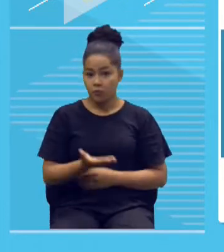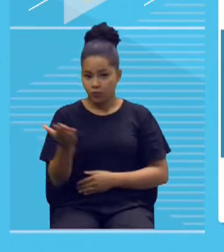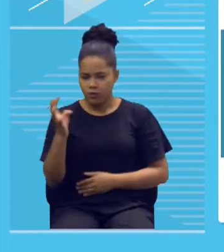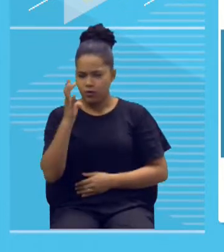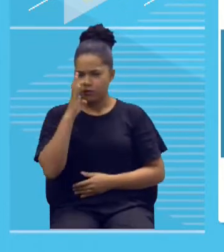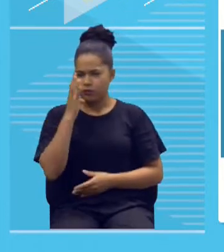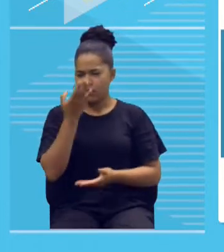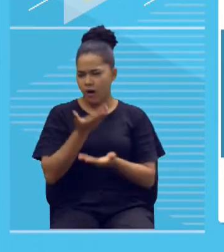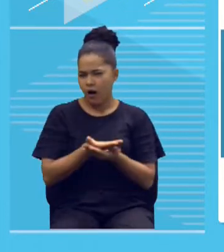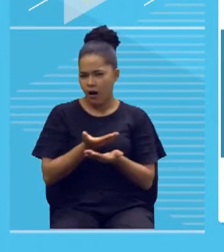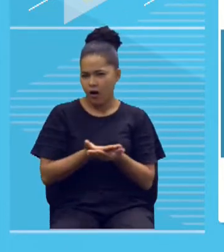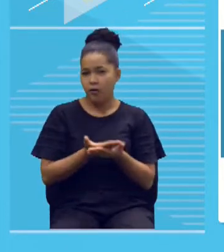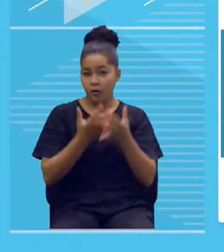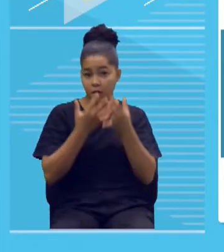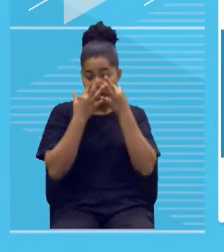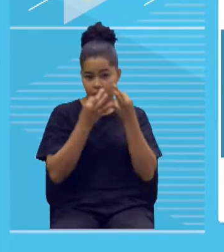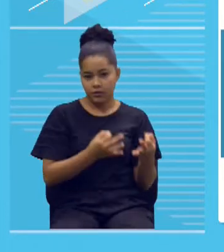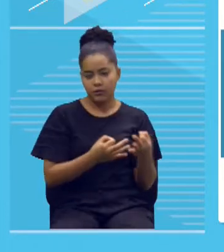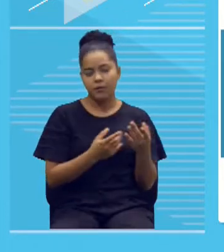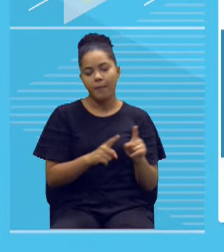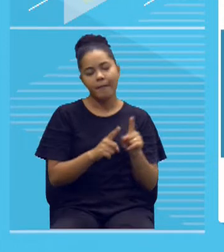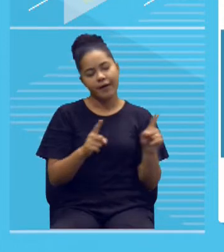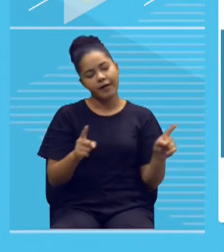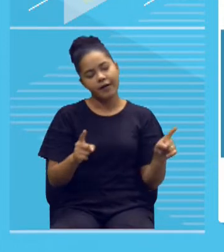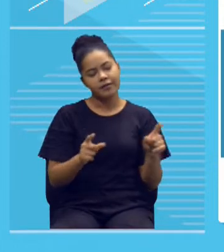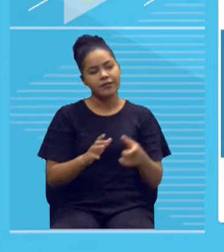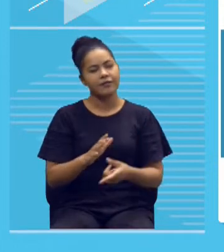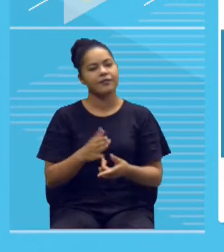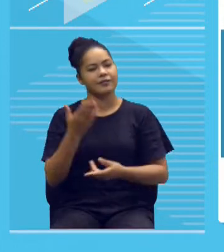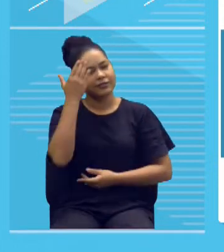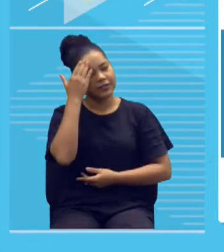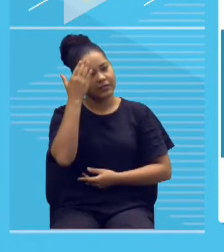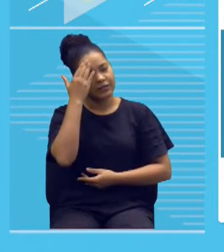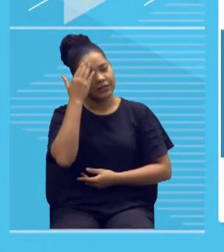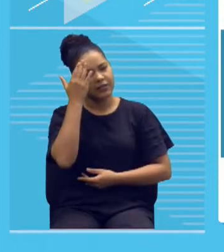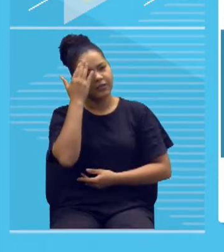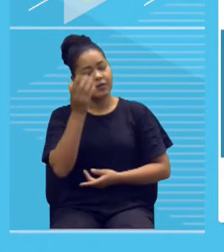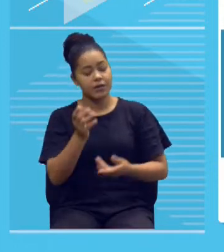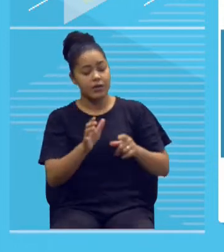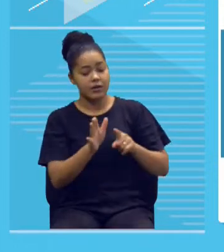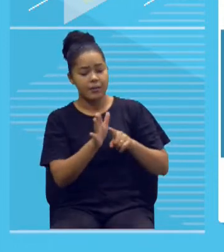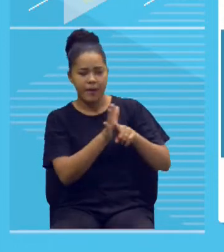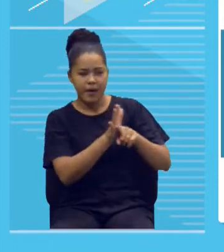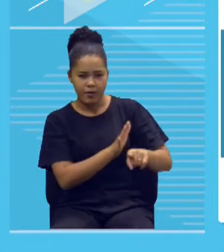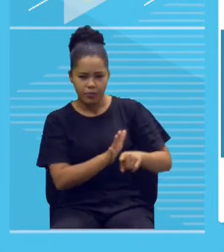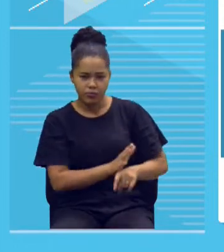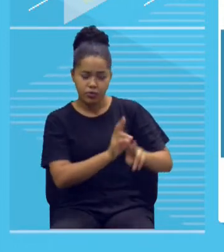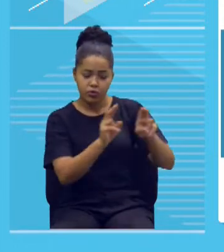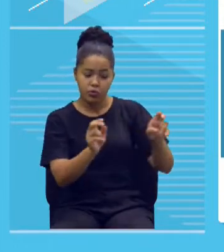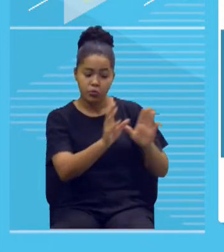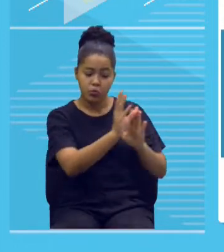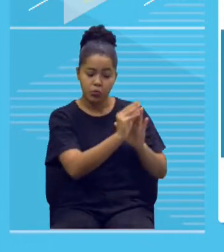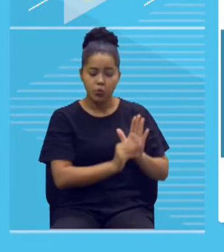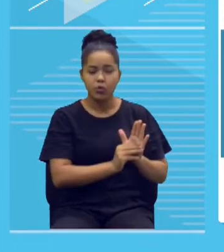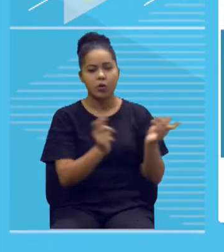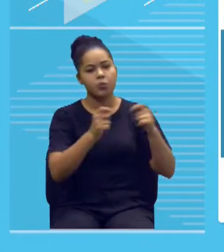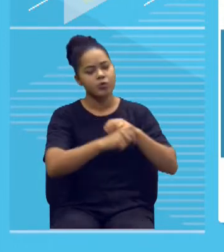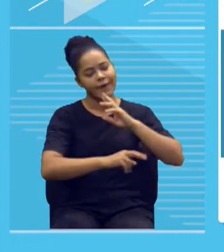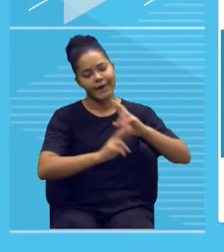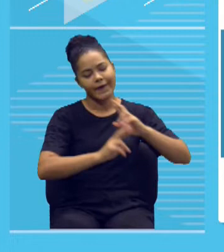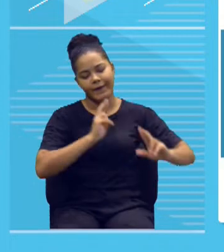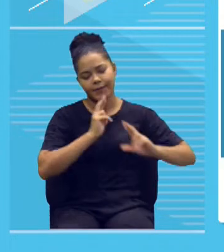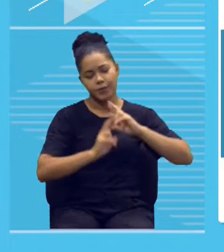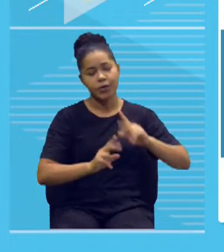já entendeu que dá para resolver qualquer questão de juros simples repito Não é questão de juros